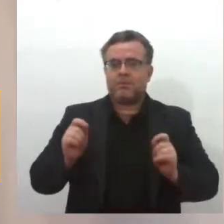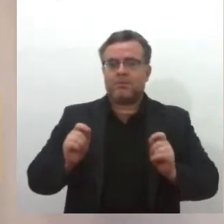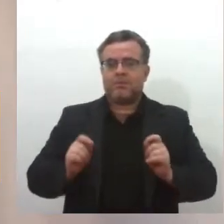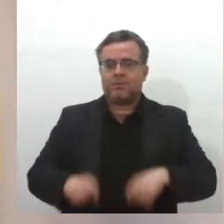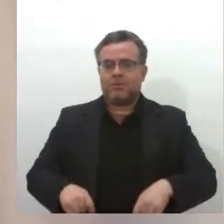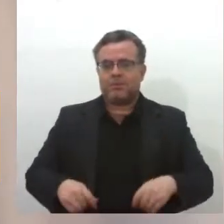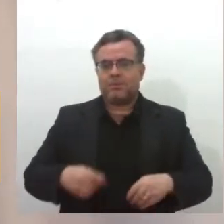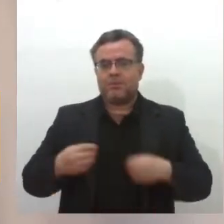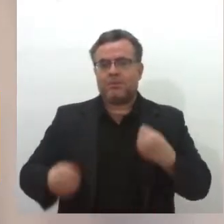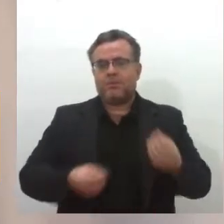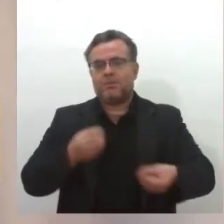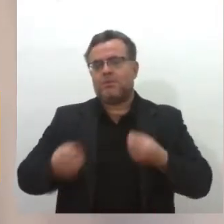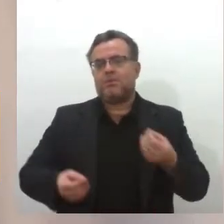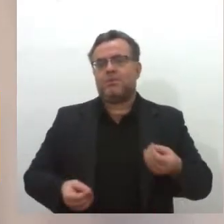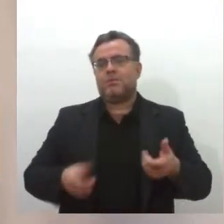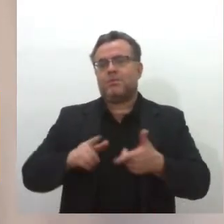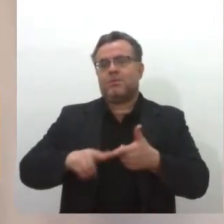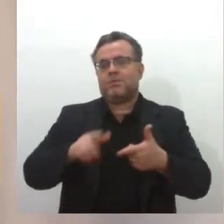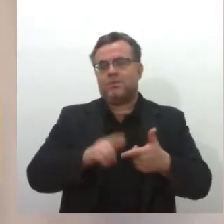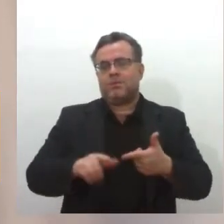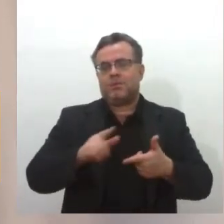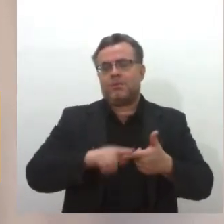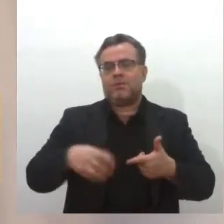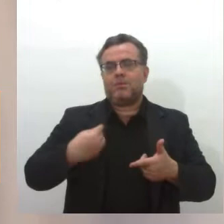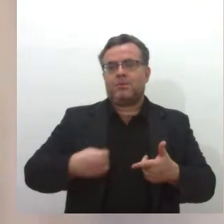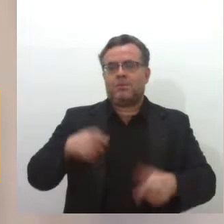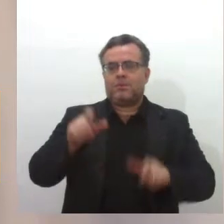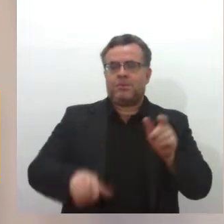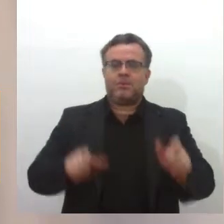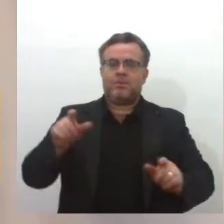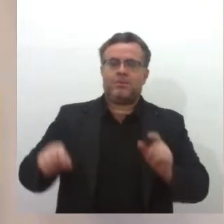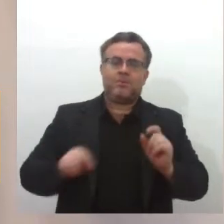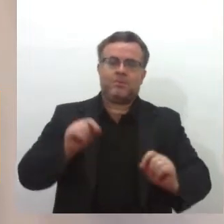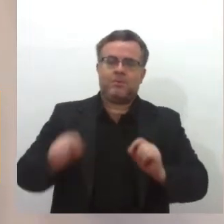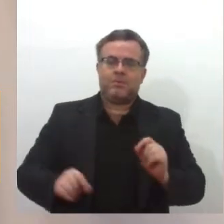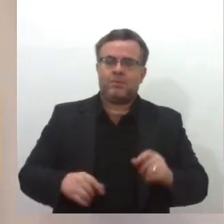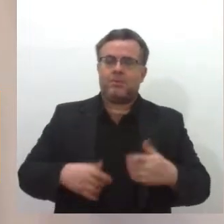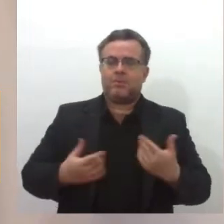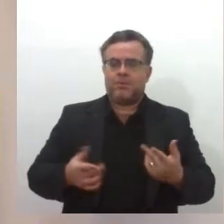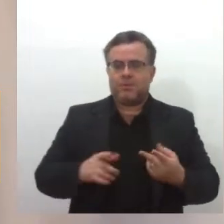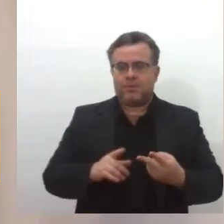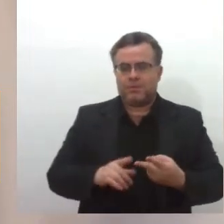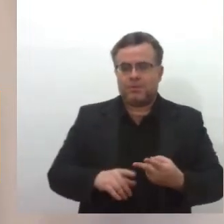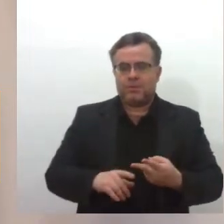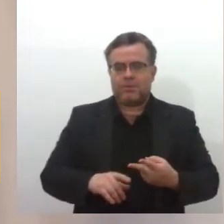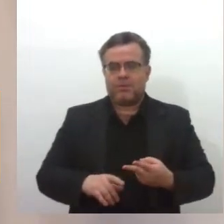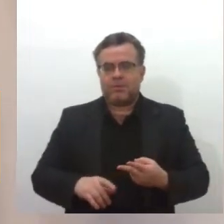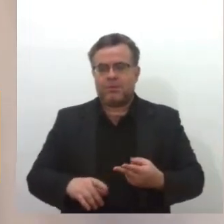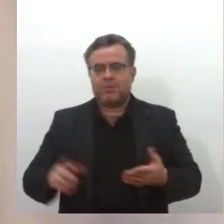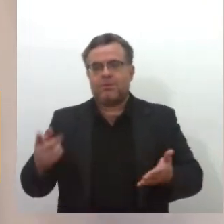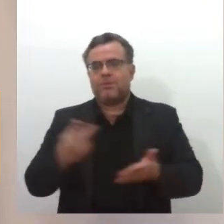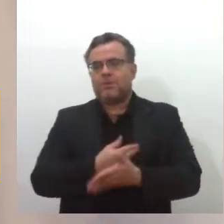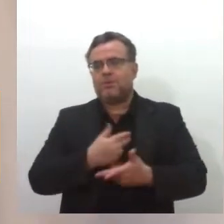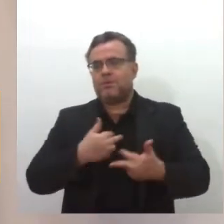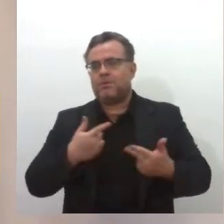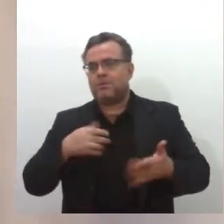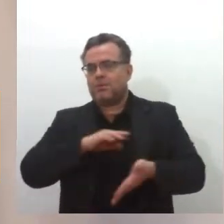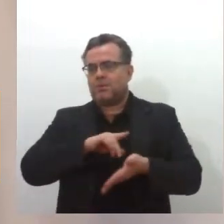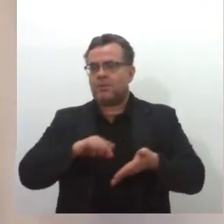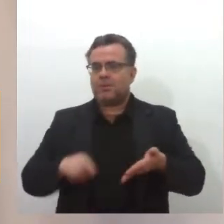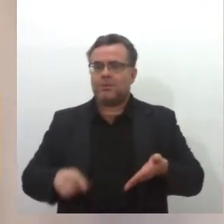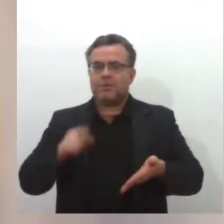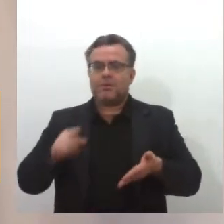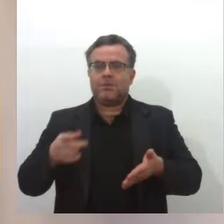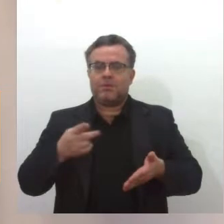trazem complicações, né, na vida futura, como ciência coronariana, acidentes vasculares cerebrais. Então, o paciente que tem que ter